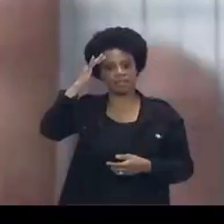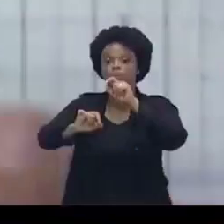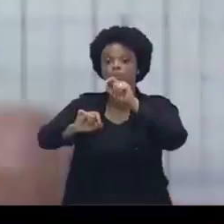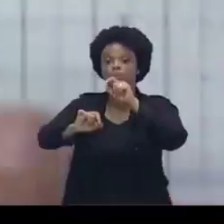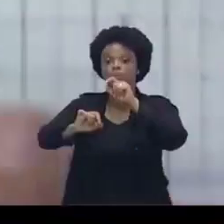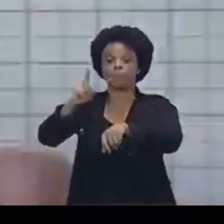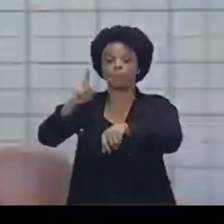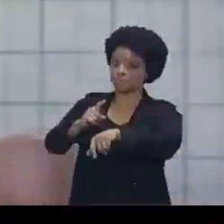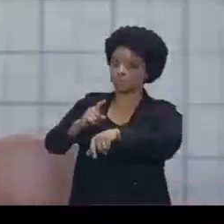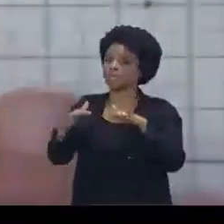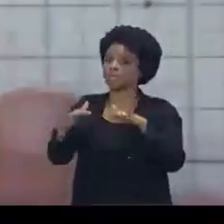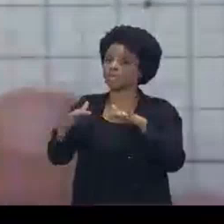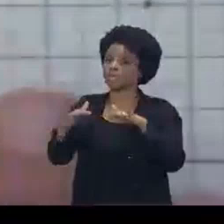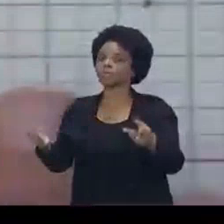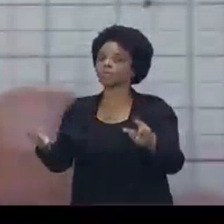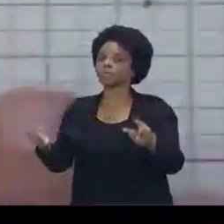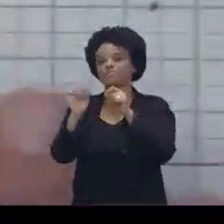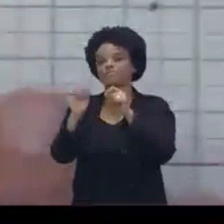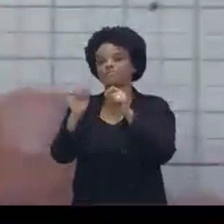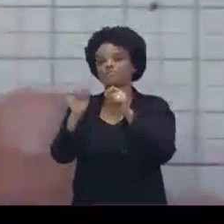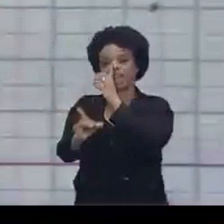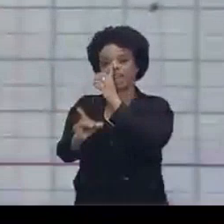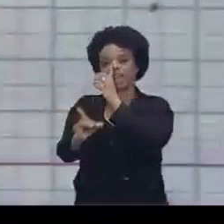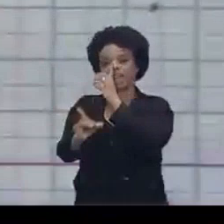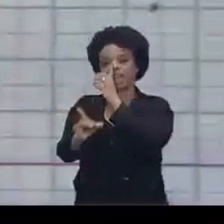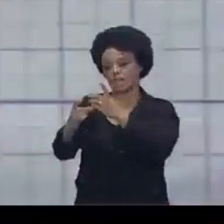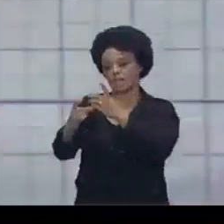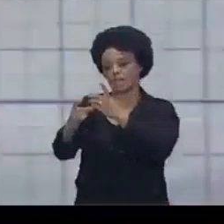o quê? A posição